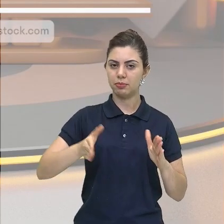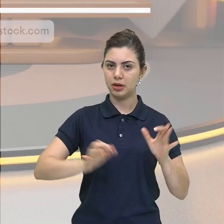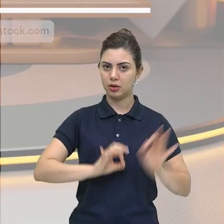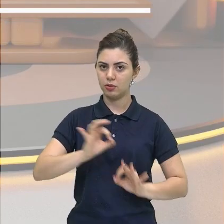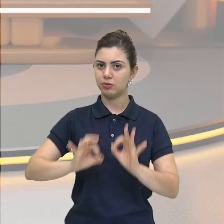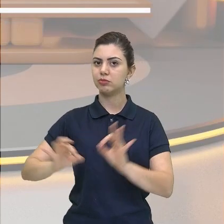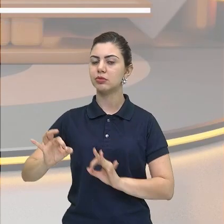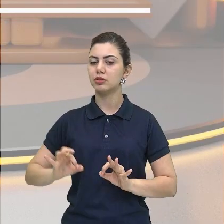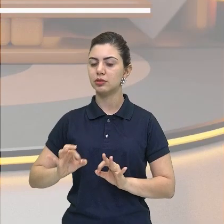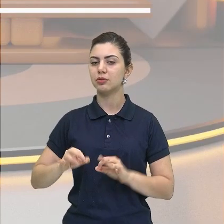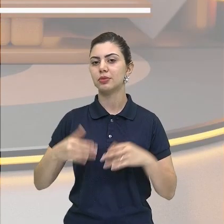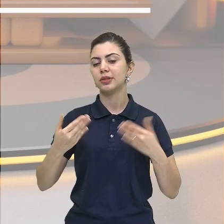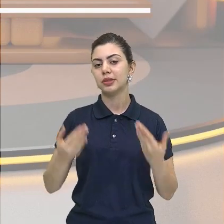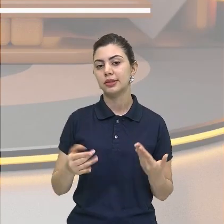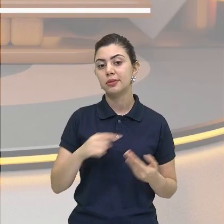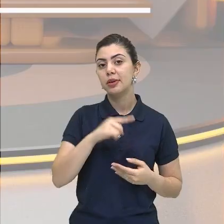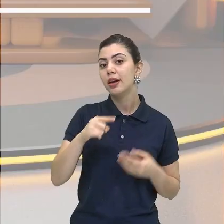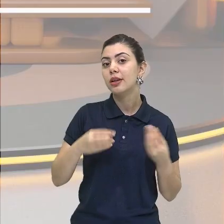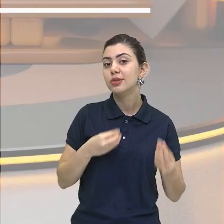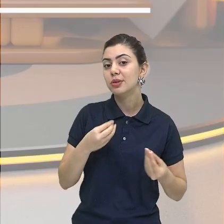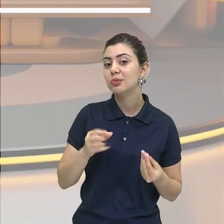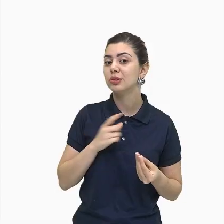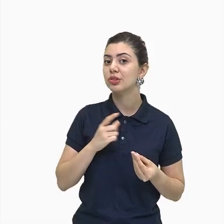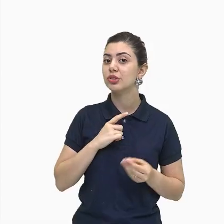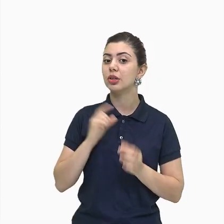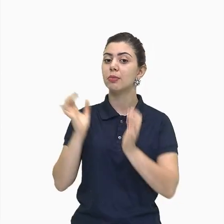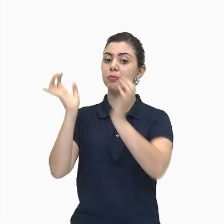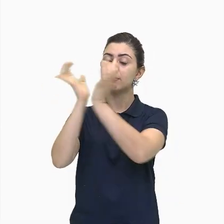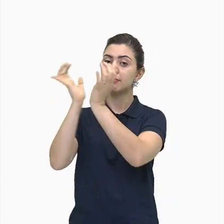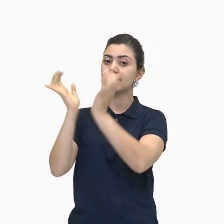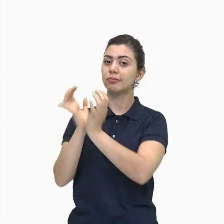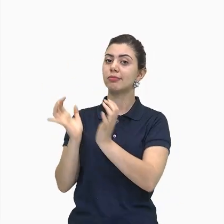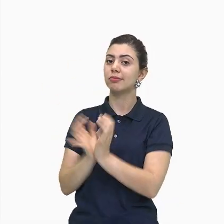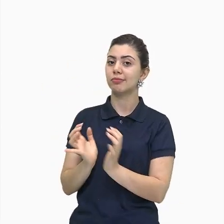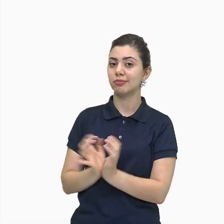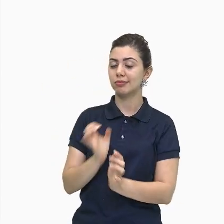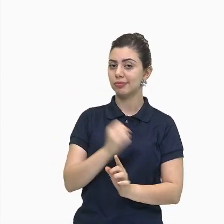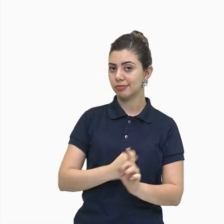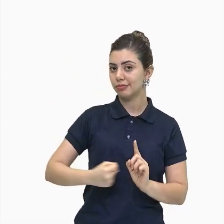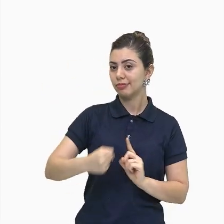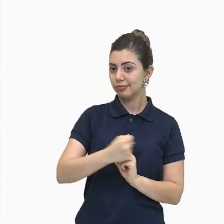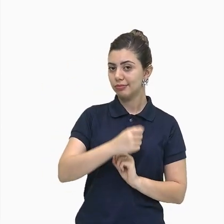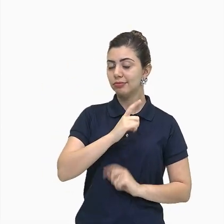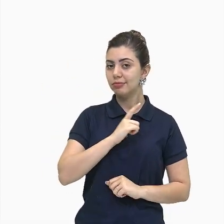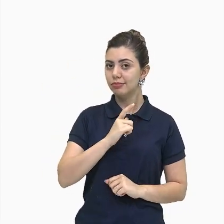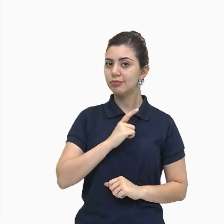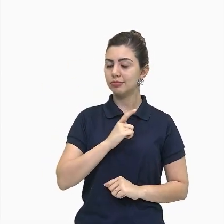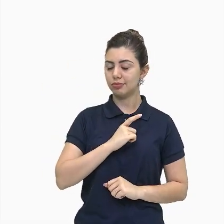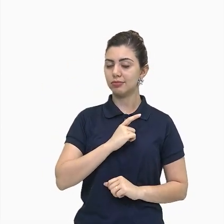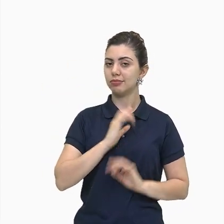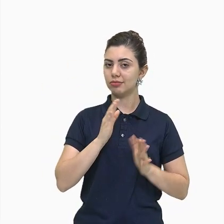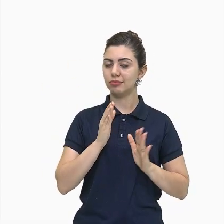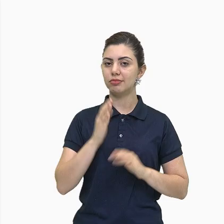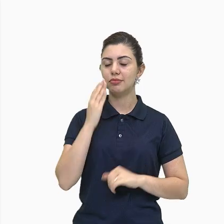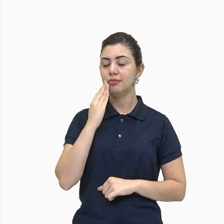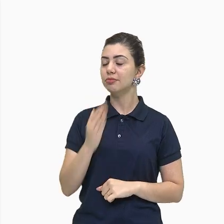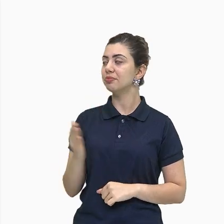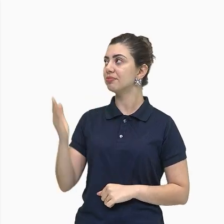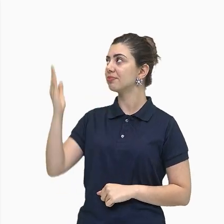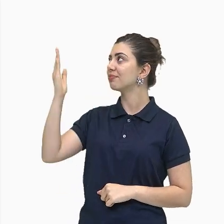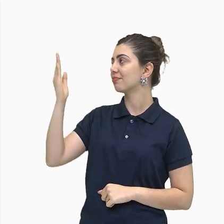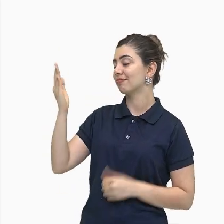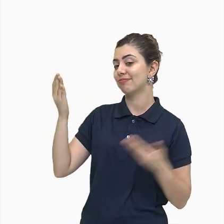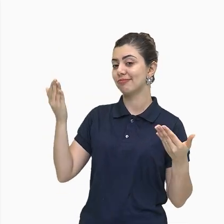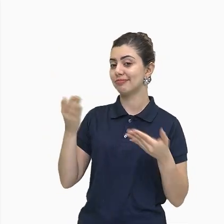então, logicamente que elas vão ter também uma hierarquia social também definida. Então, nós vamos falar um